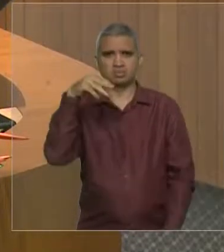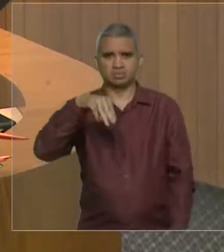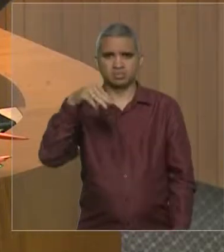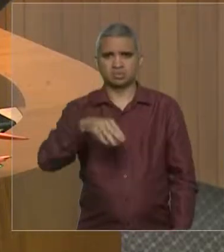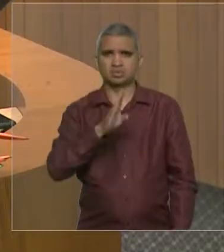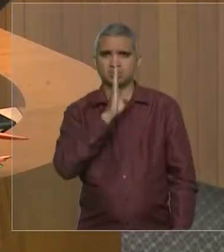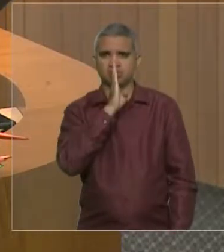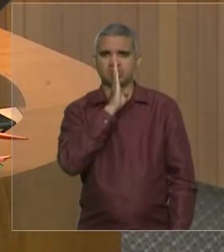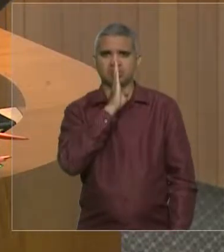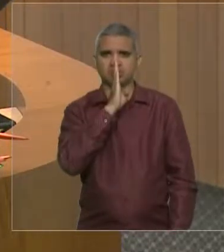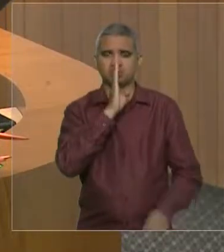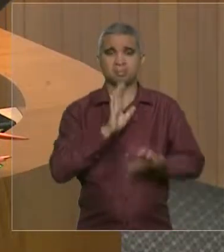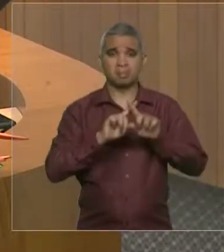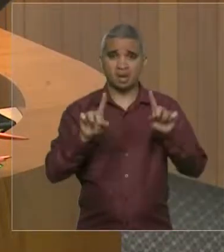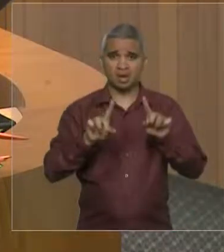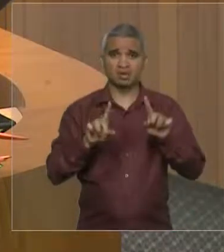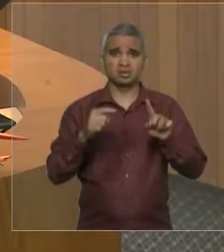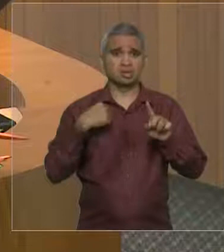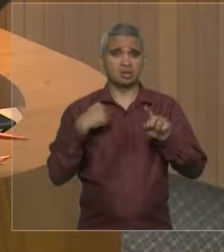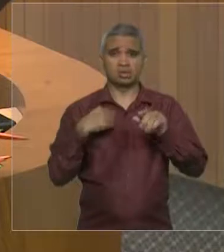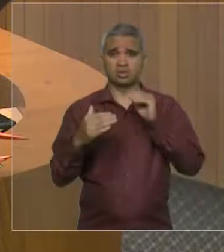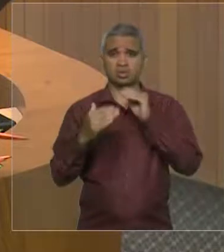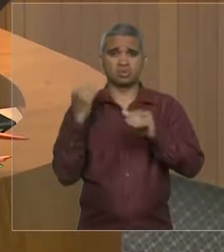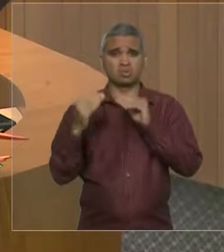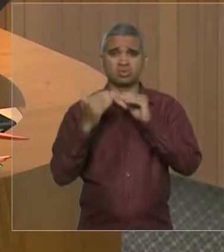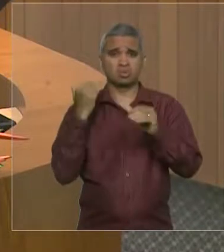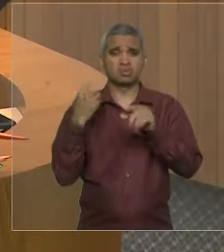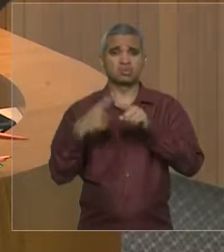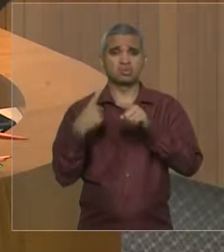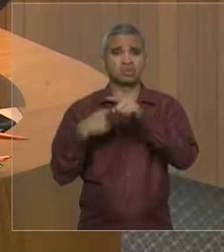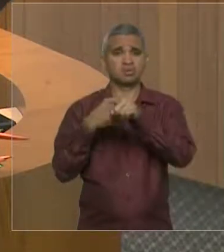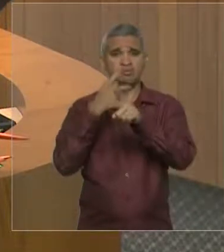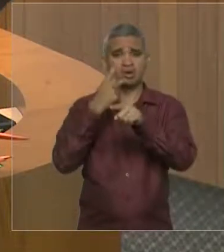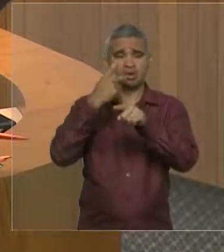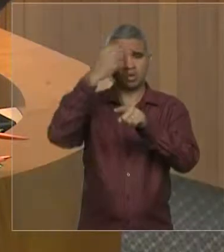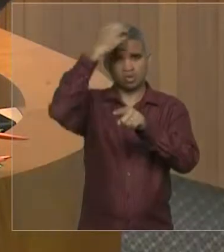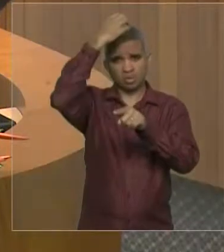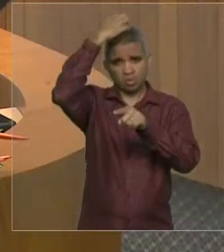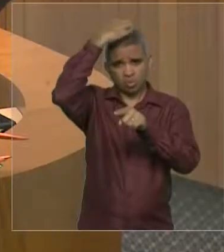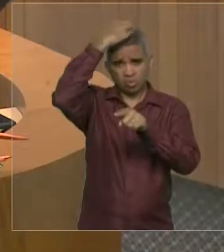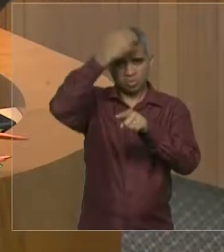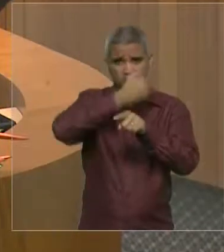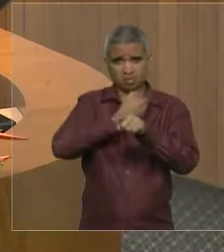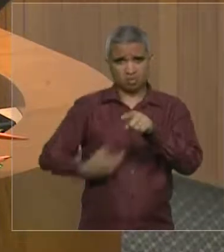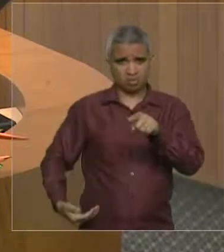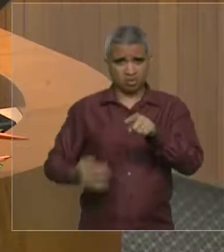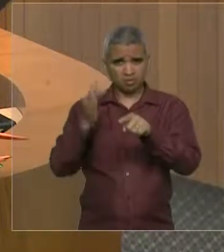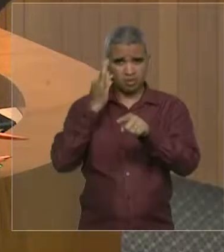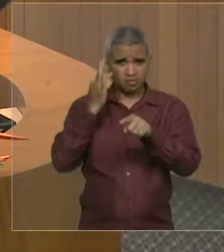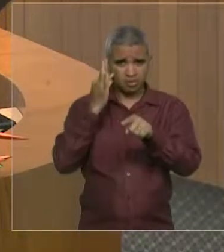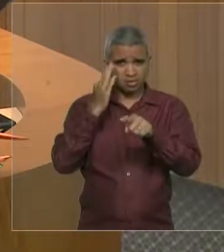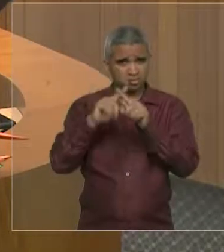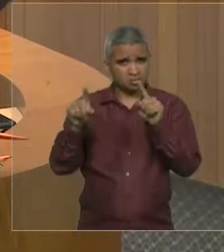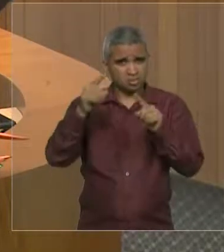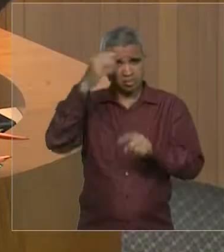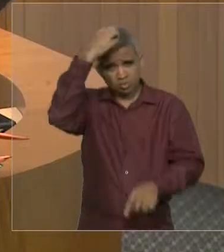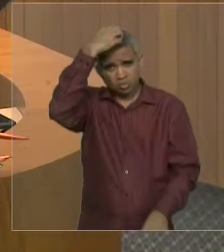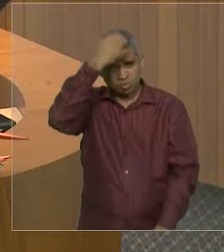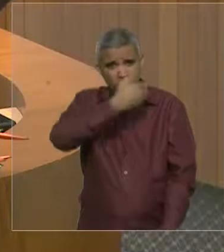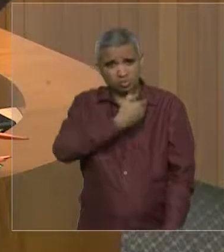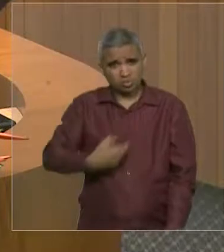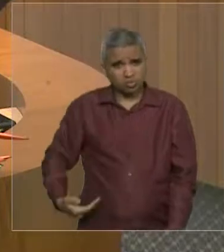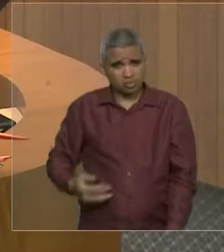do parlamentar quando subiu aqui para colocar o governador Flávio Dino no meio de uma situação que o governador não tem culpa de nada. Pois